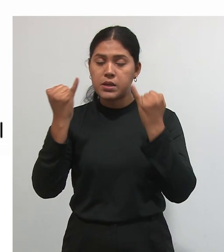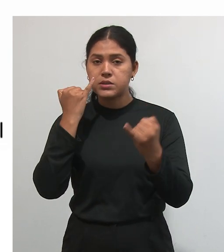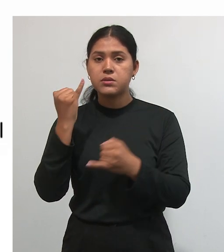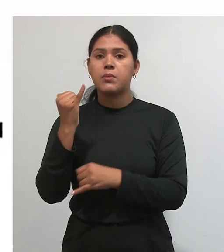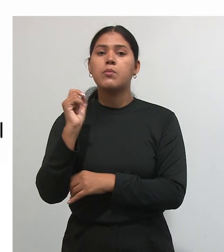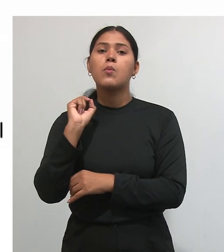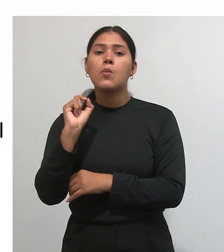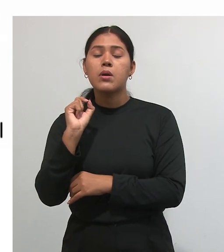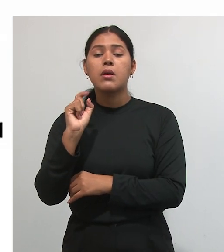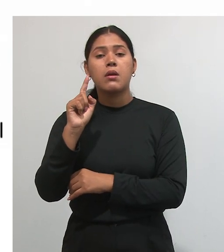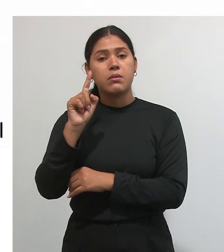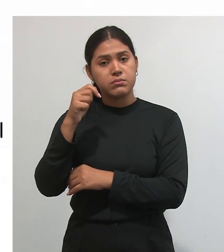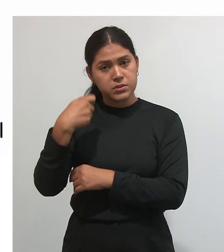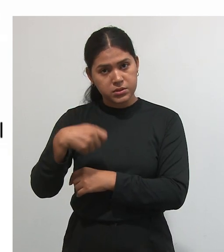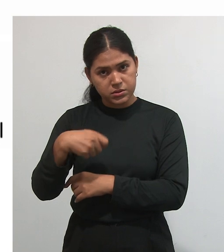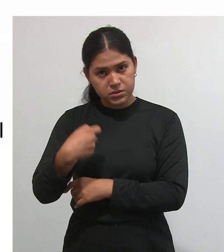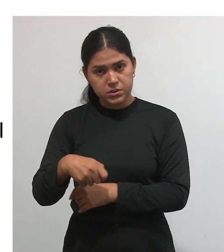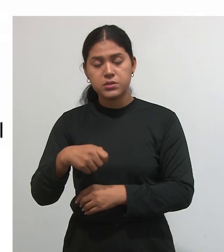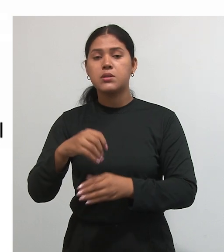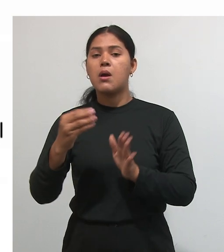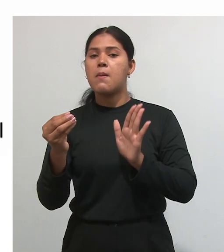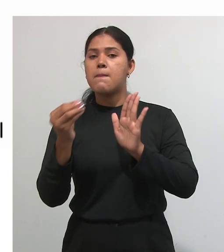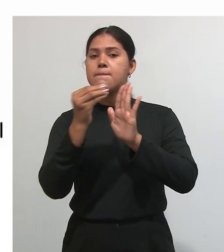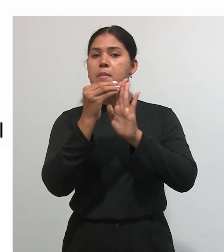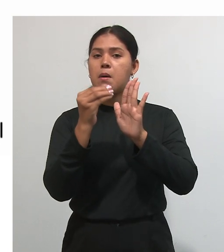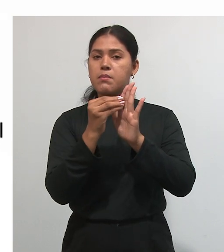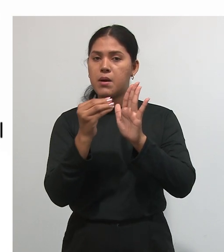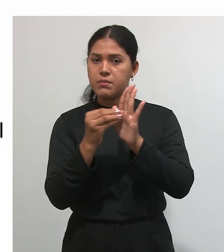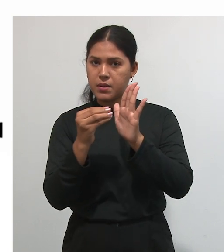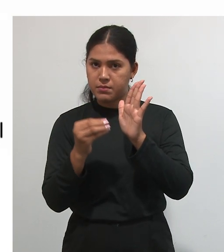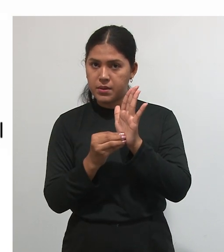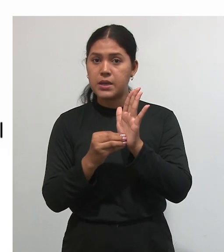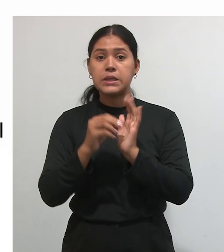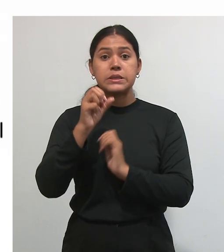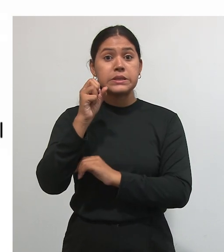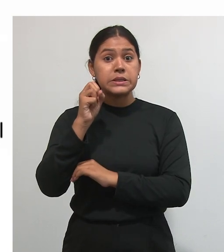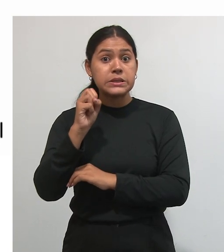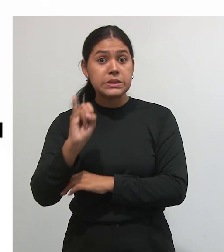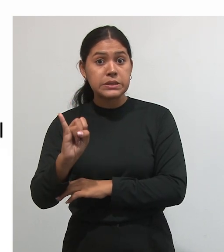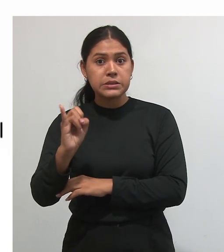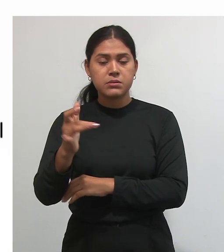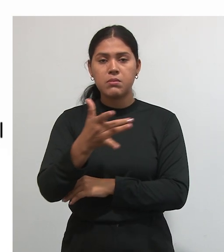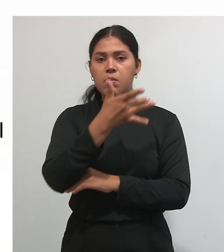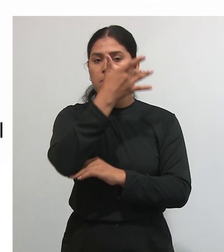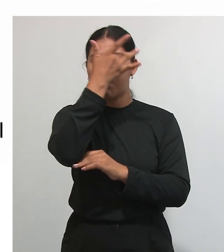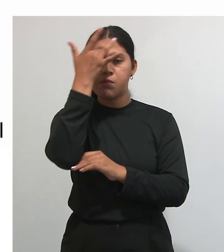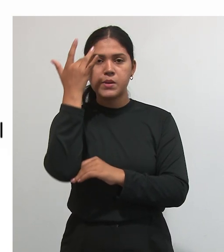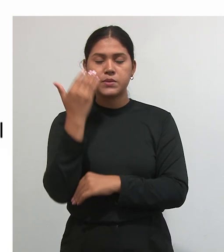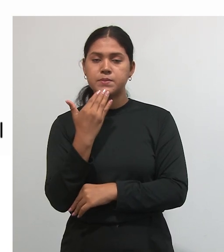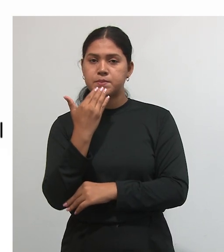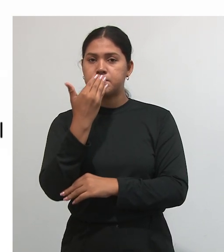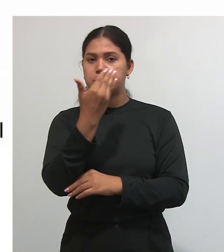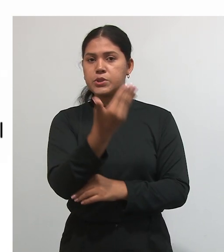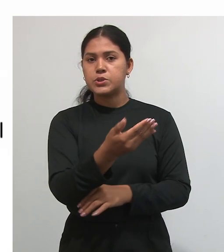que eles falam? Que é recomendável o desligamento de servidor pelo setor de pessoal somente após a baixa de